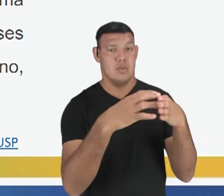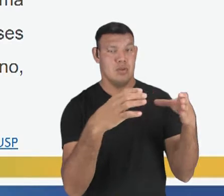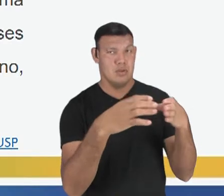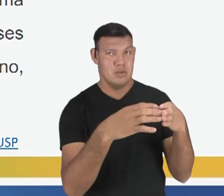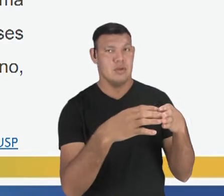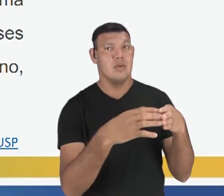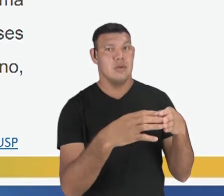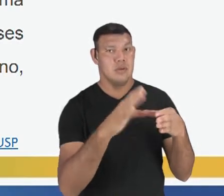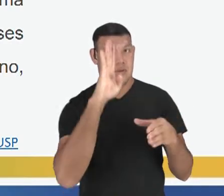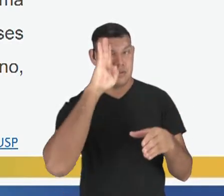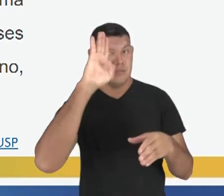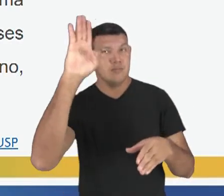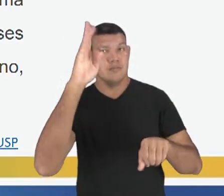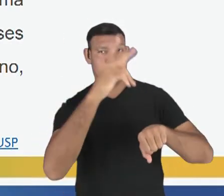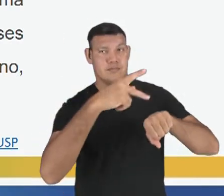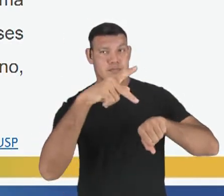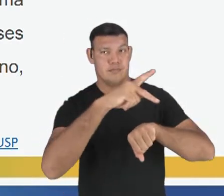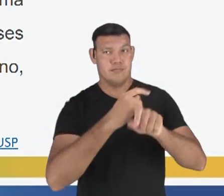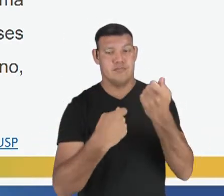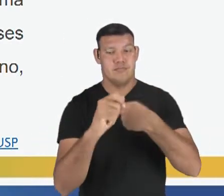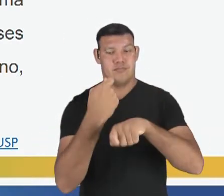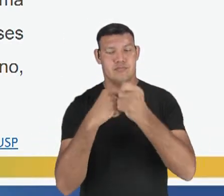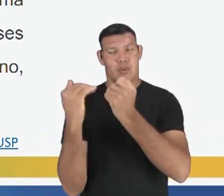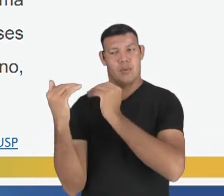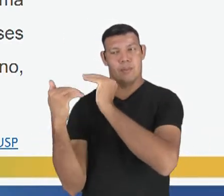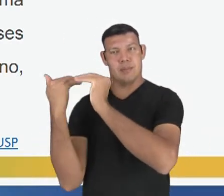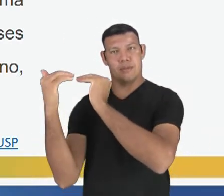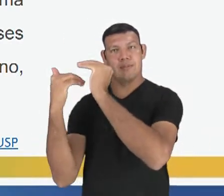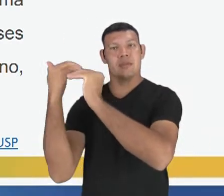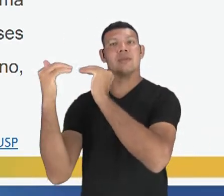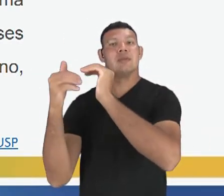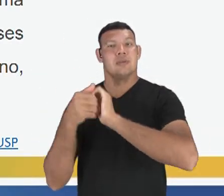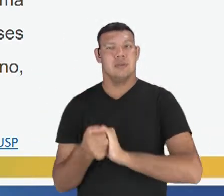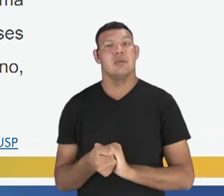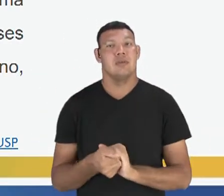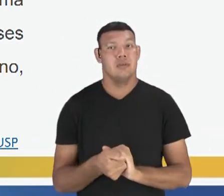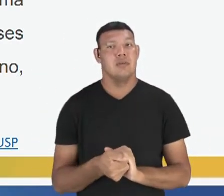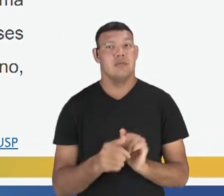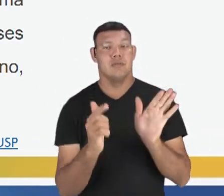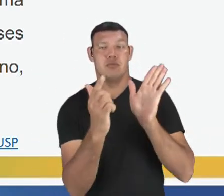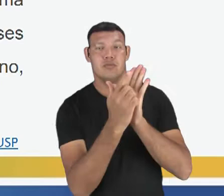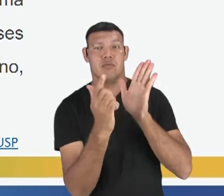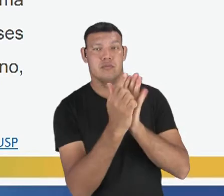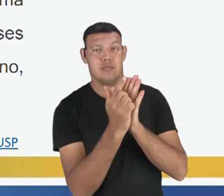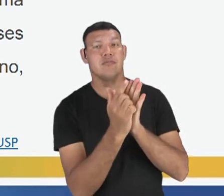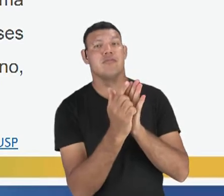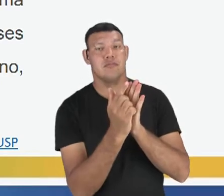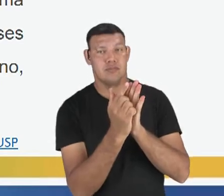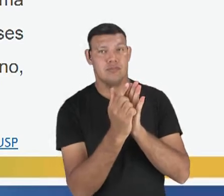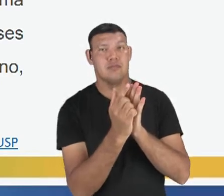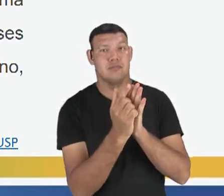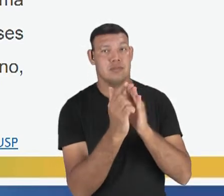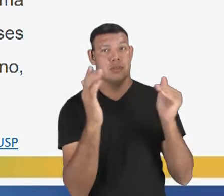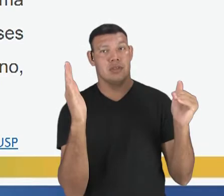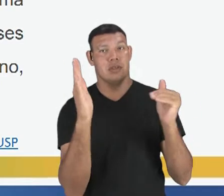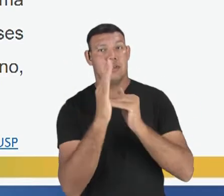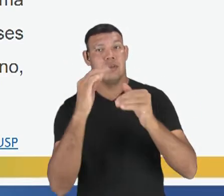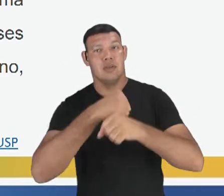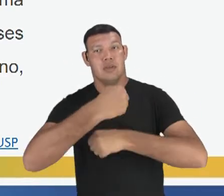principais países de economias emergentes que teriam a função de, até